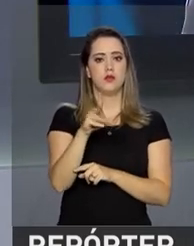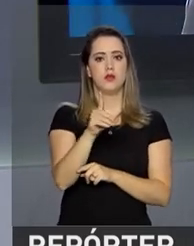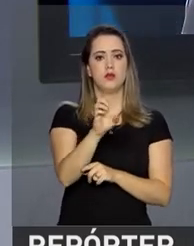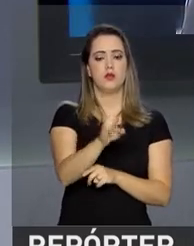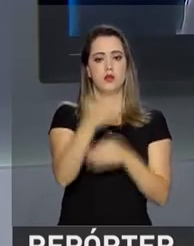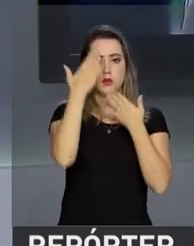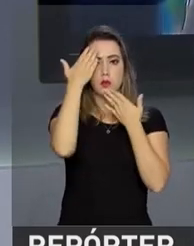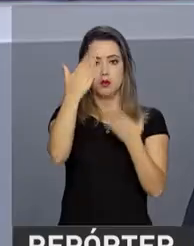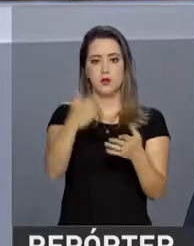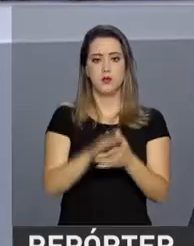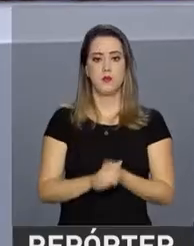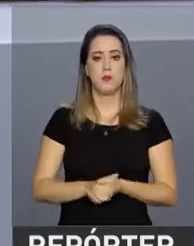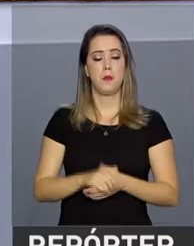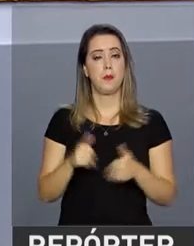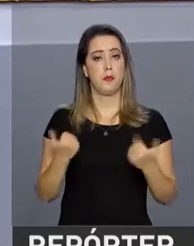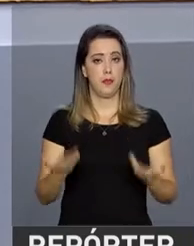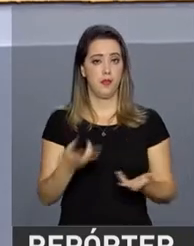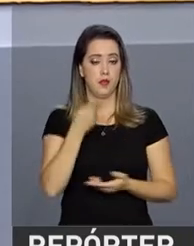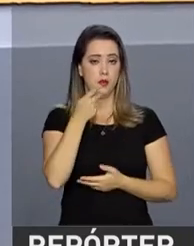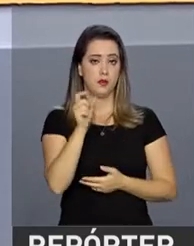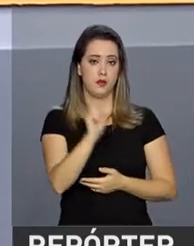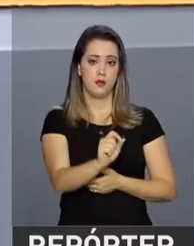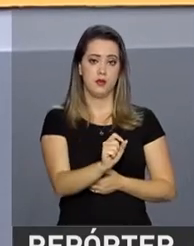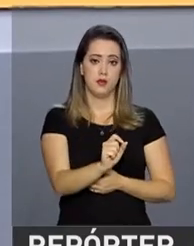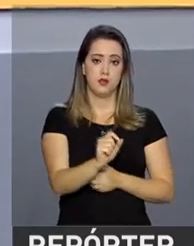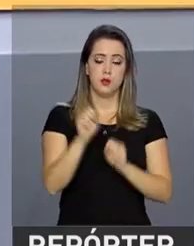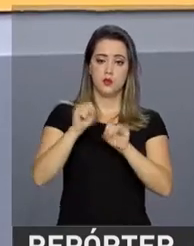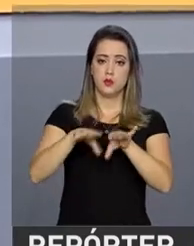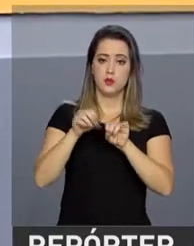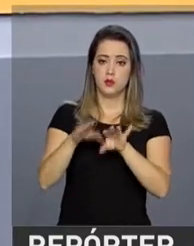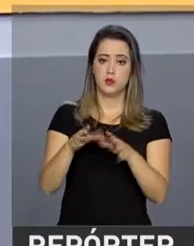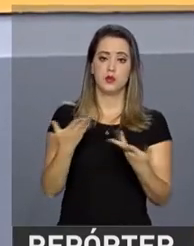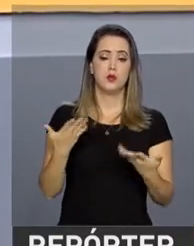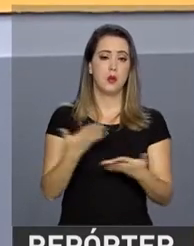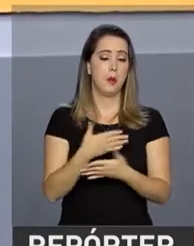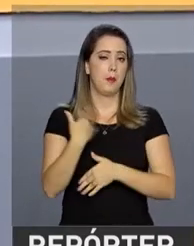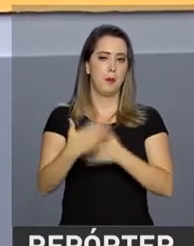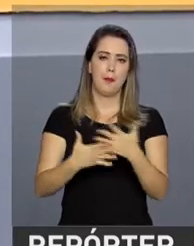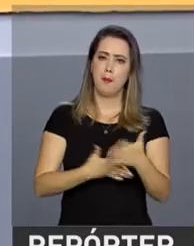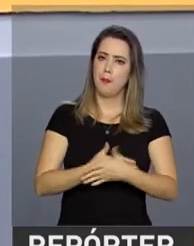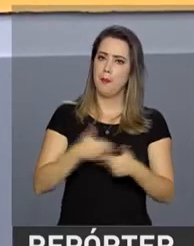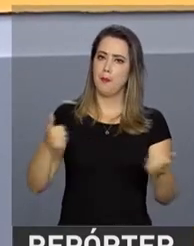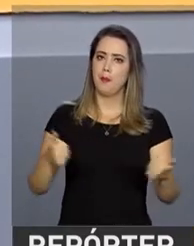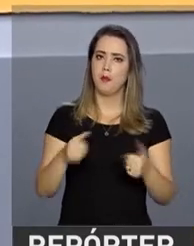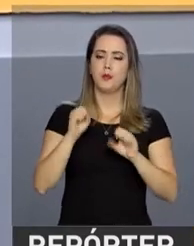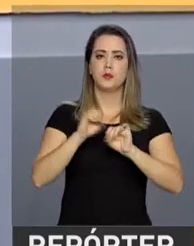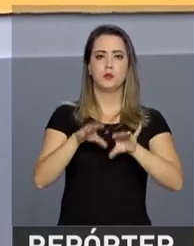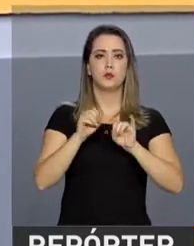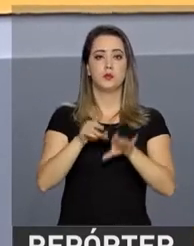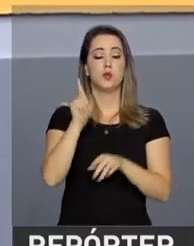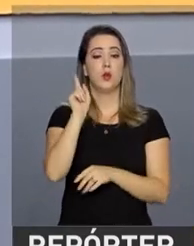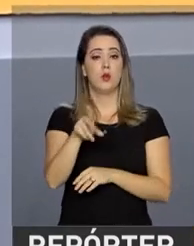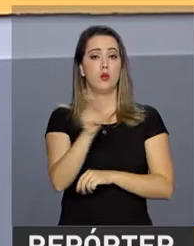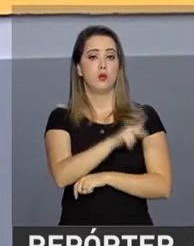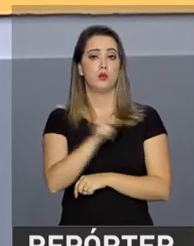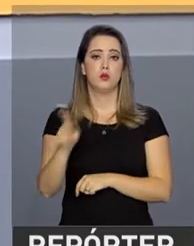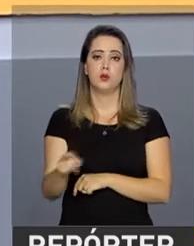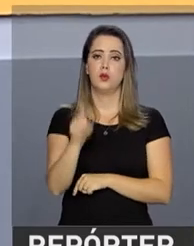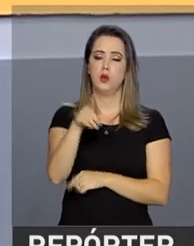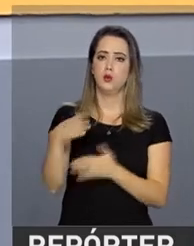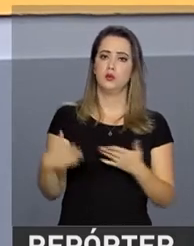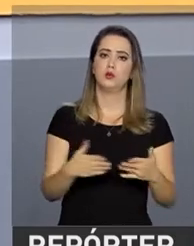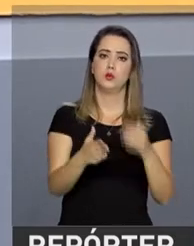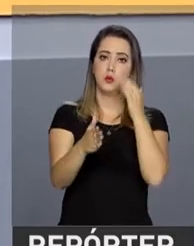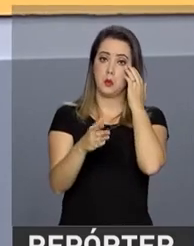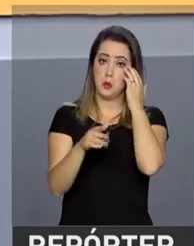Educativo. Obrigado. E ainda falando sobre educação, melhorar a profissionalização dos futuros professores é um dos caminhos para desenvolver